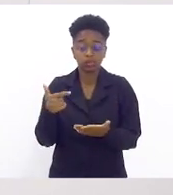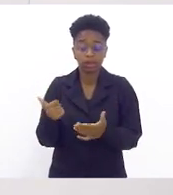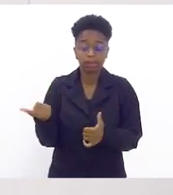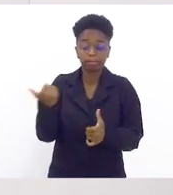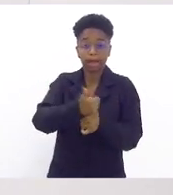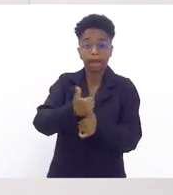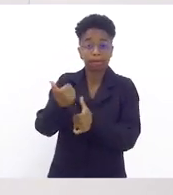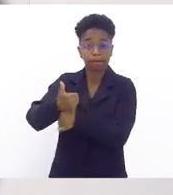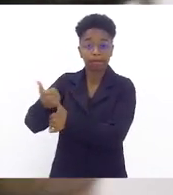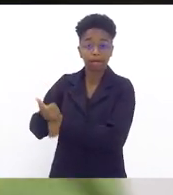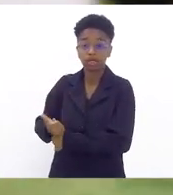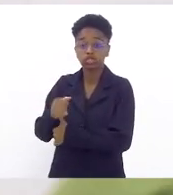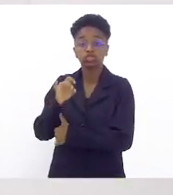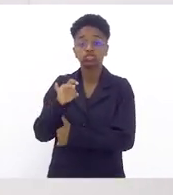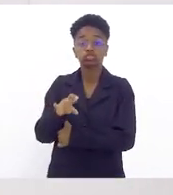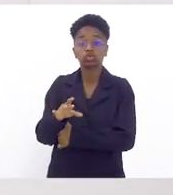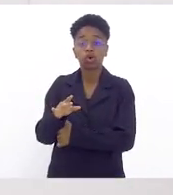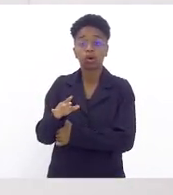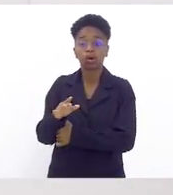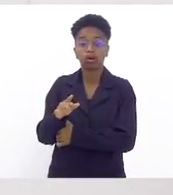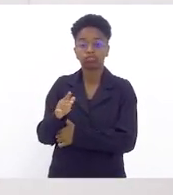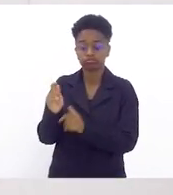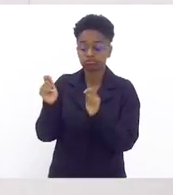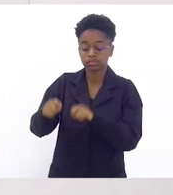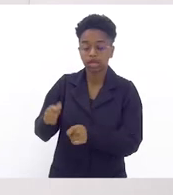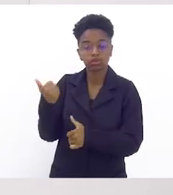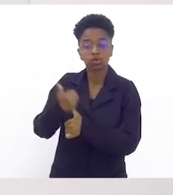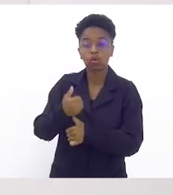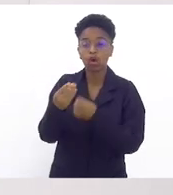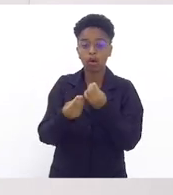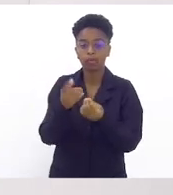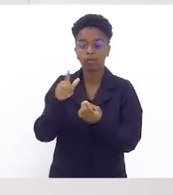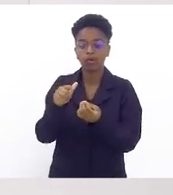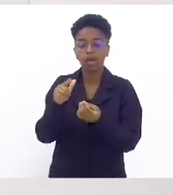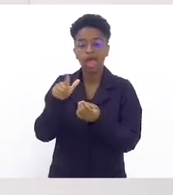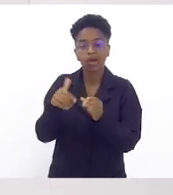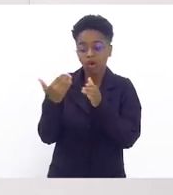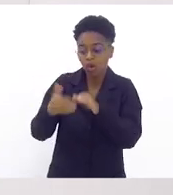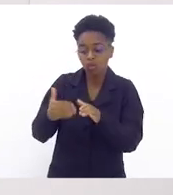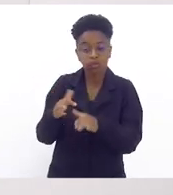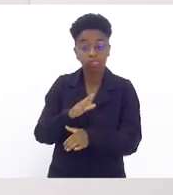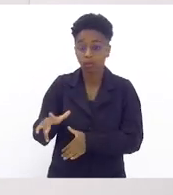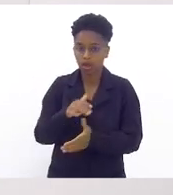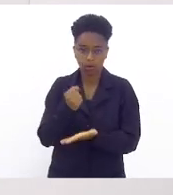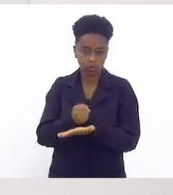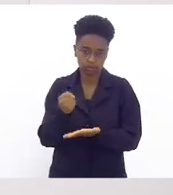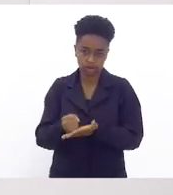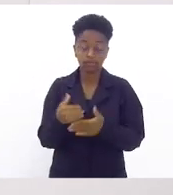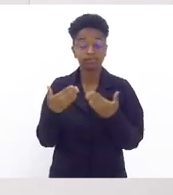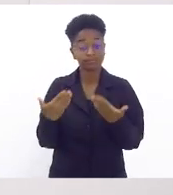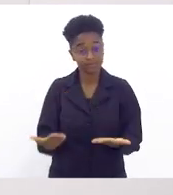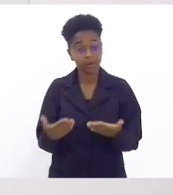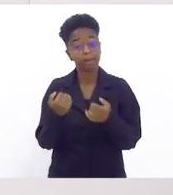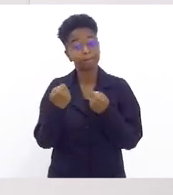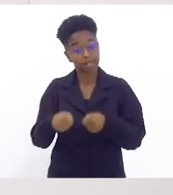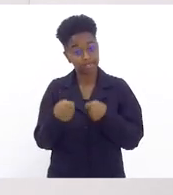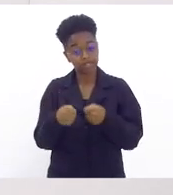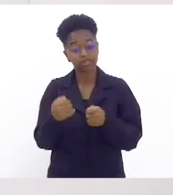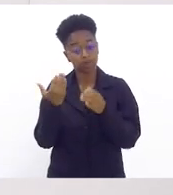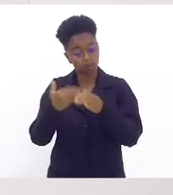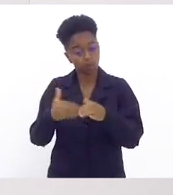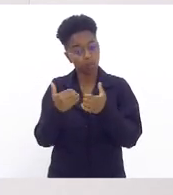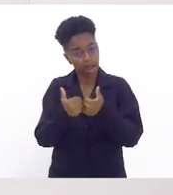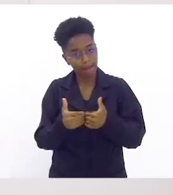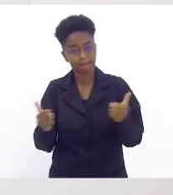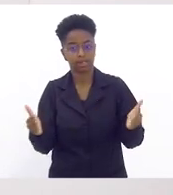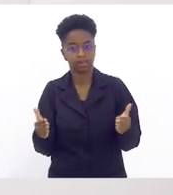e só pode ser preenchido por concurso público não é por contrato então há uma grande necessidade do concurso público